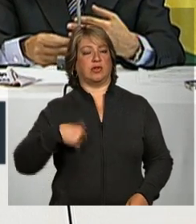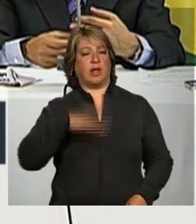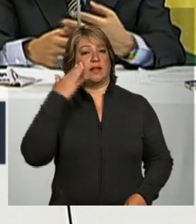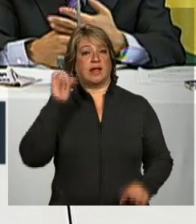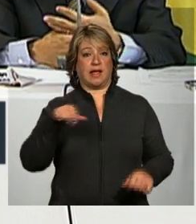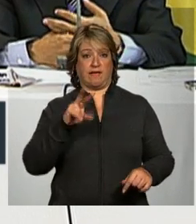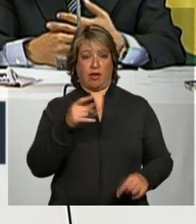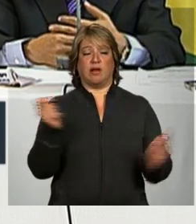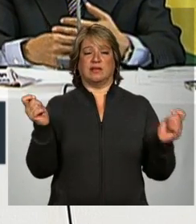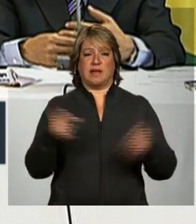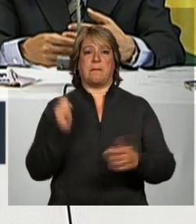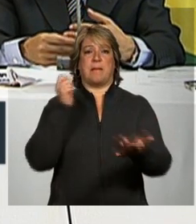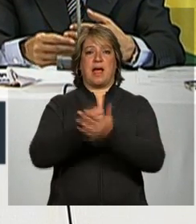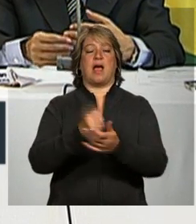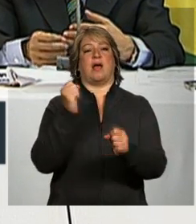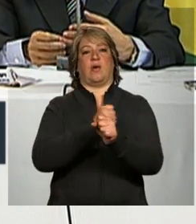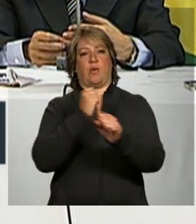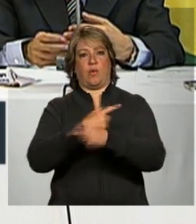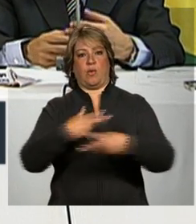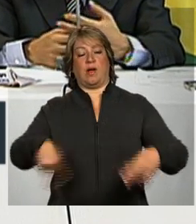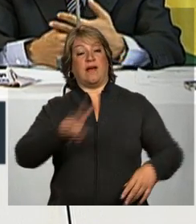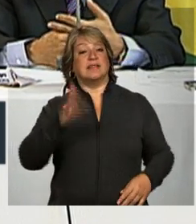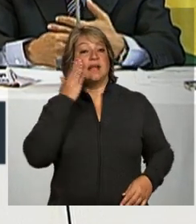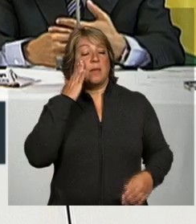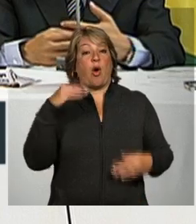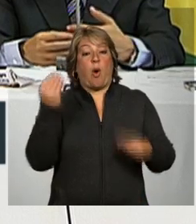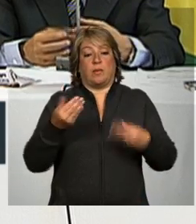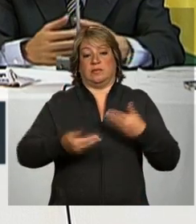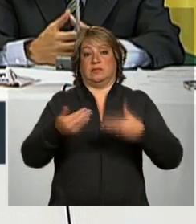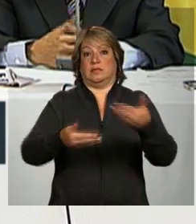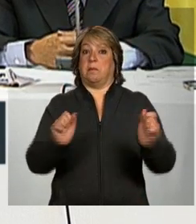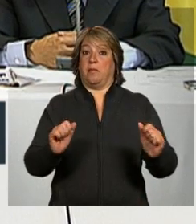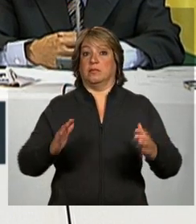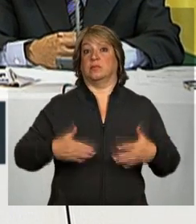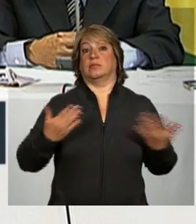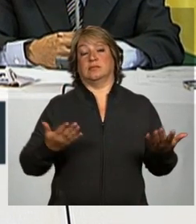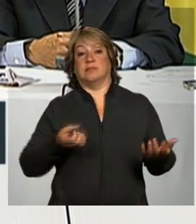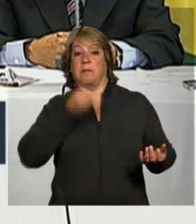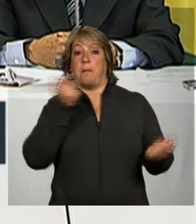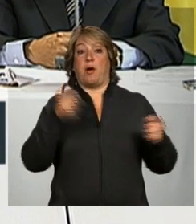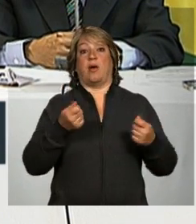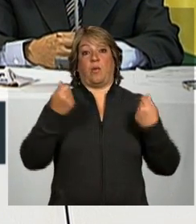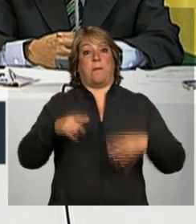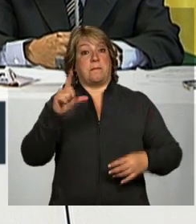ser para pagar infraestrutura Mas nós vamos saber isso no processo deção podemos ser surpreendido positivamente